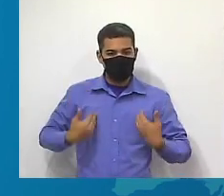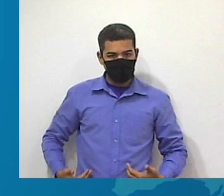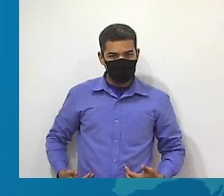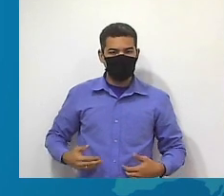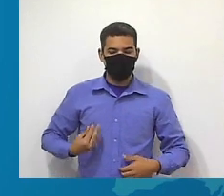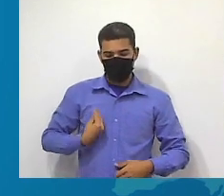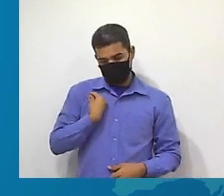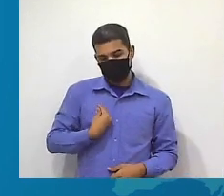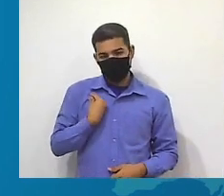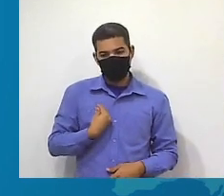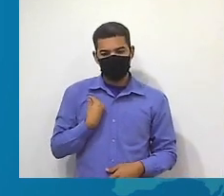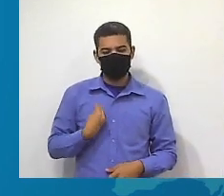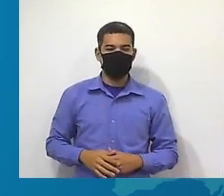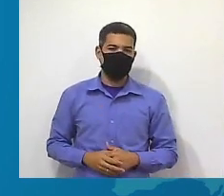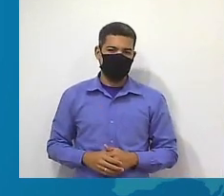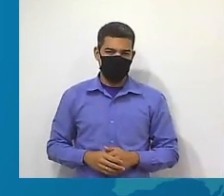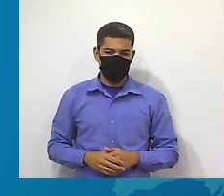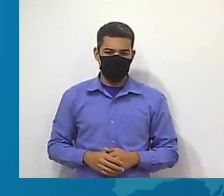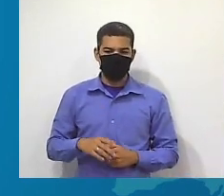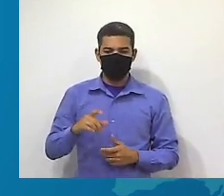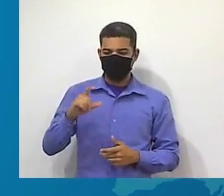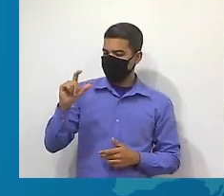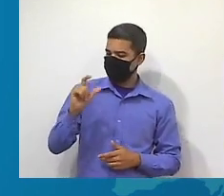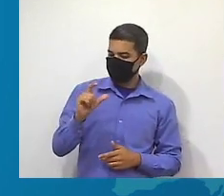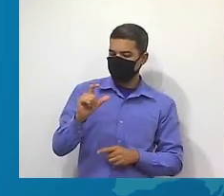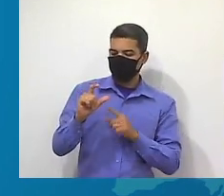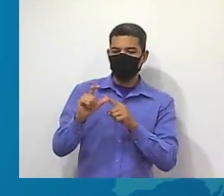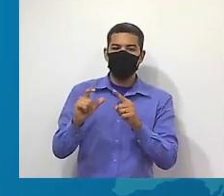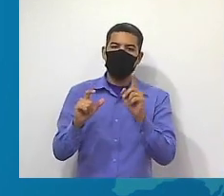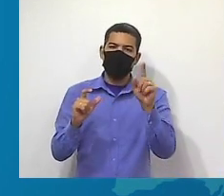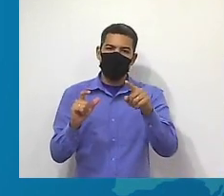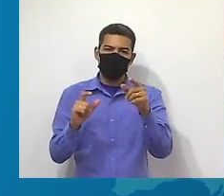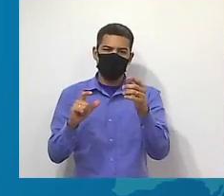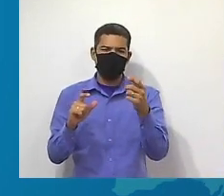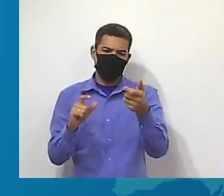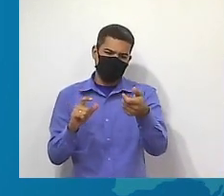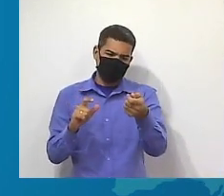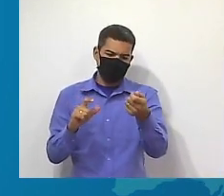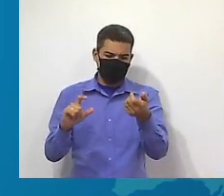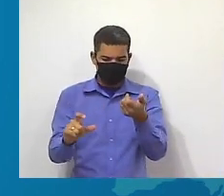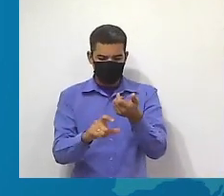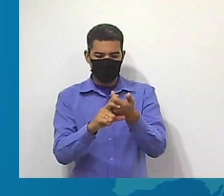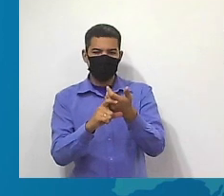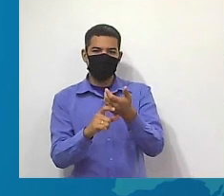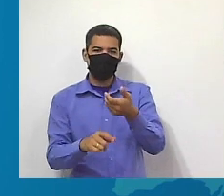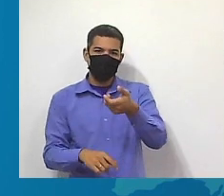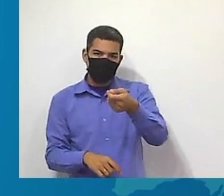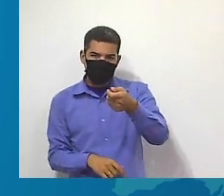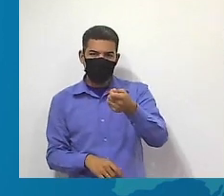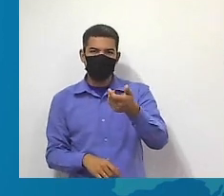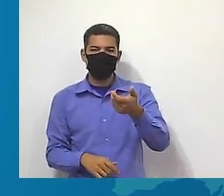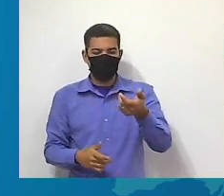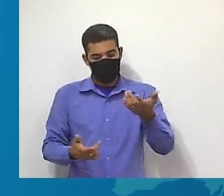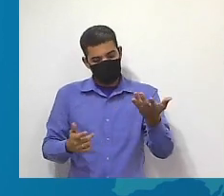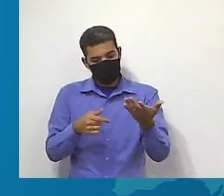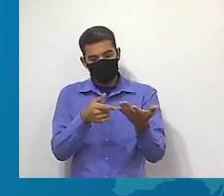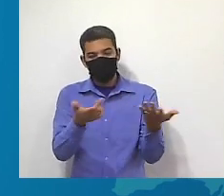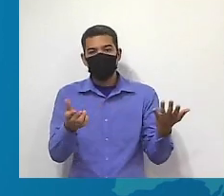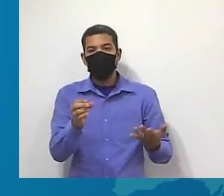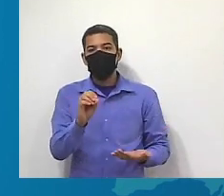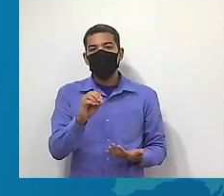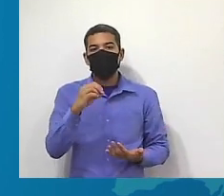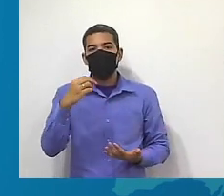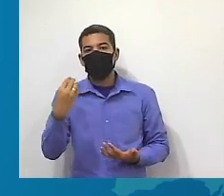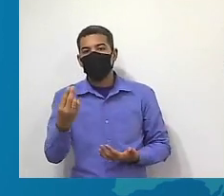vivo, funcional. No caso das pilhas, para que o aparelho que você esteja utilizando agora para controlar a sua TV ou o